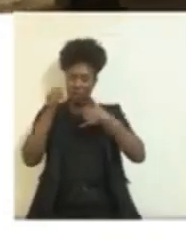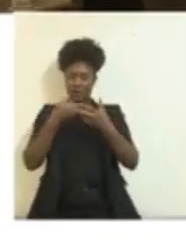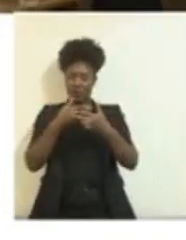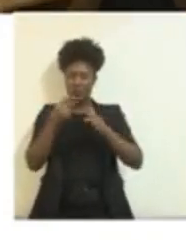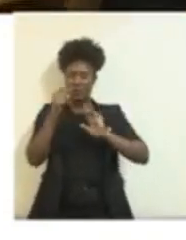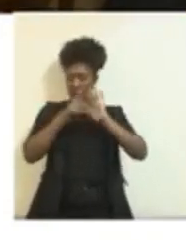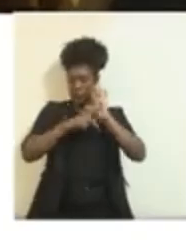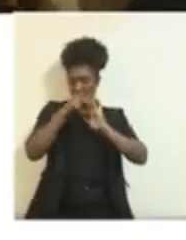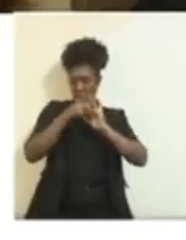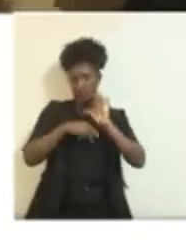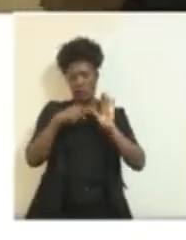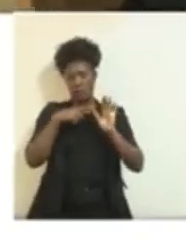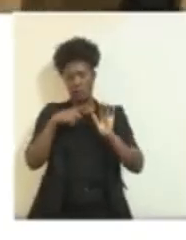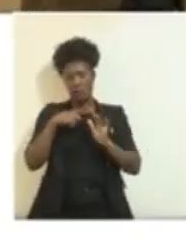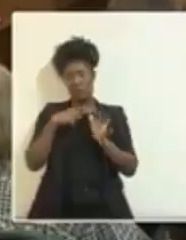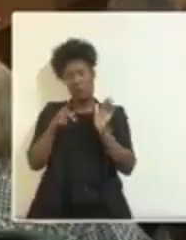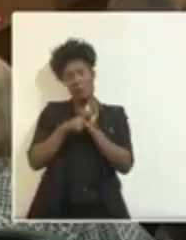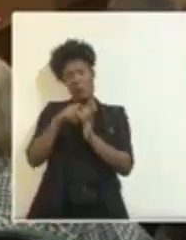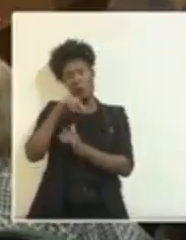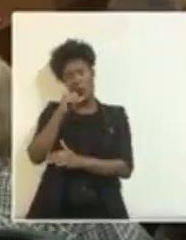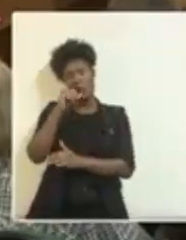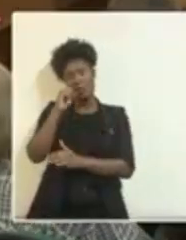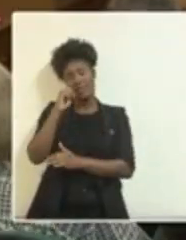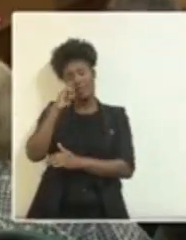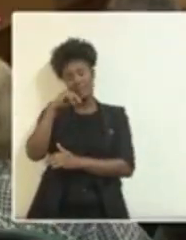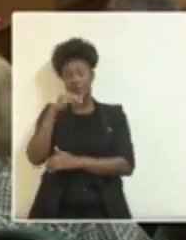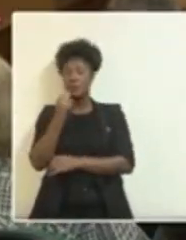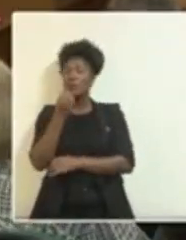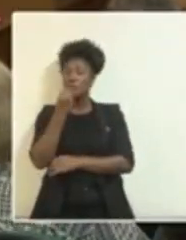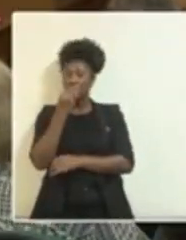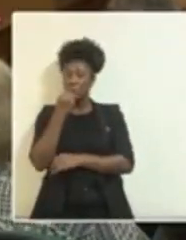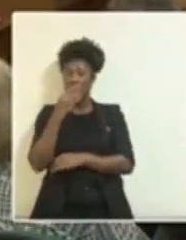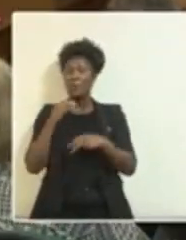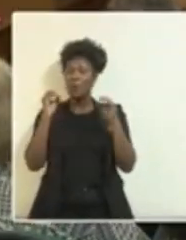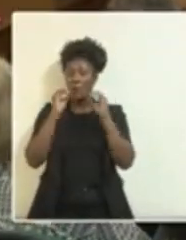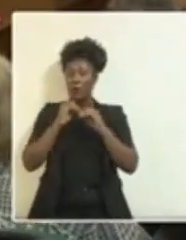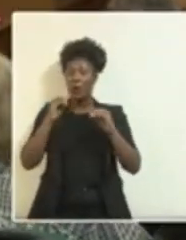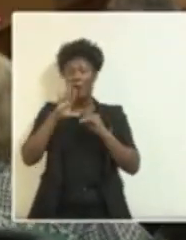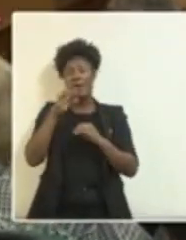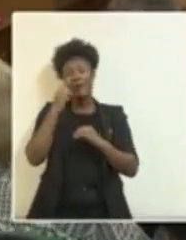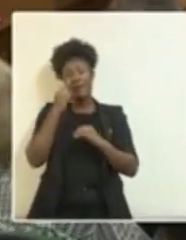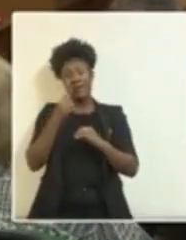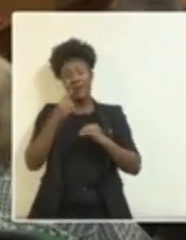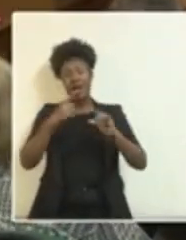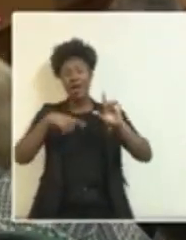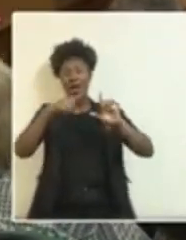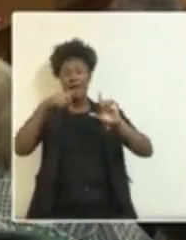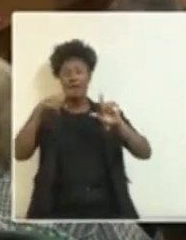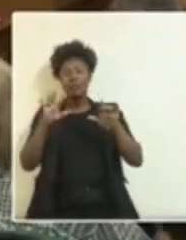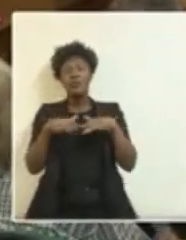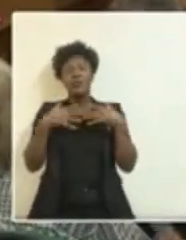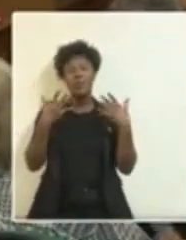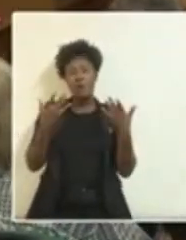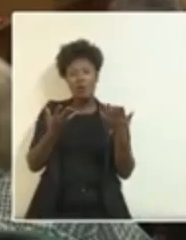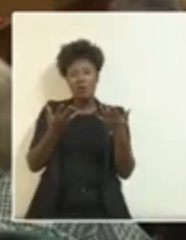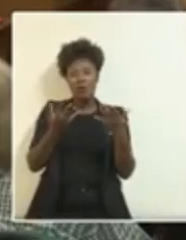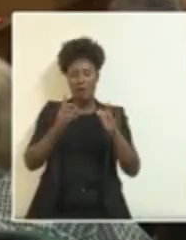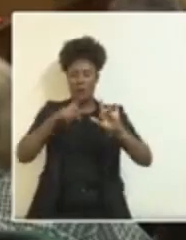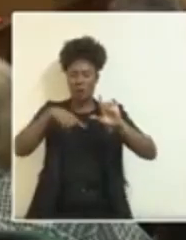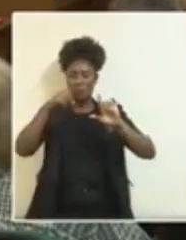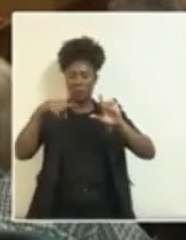SEMA desenvolve, não tem problema, ótimo. Só que a escala, qual é a escala daqueles programas? É uma escala